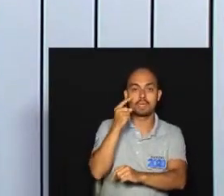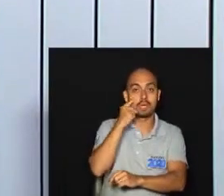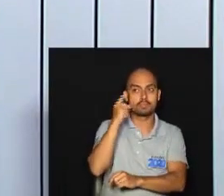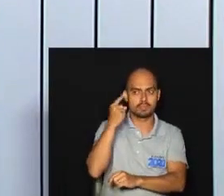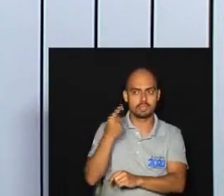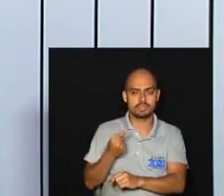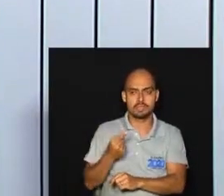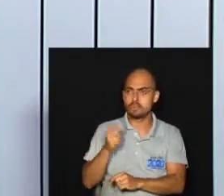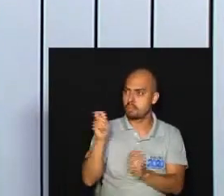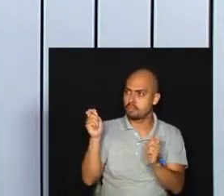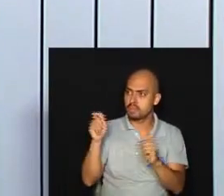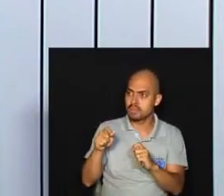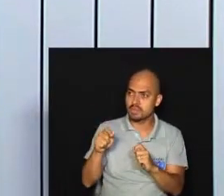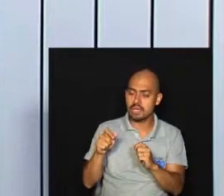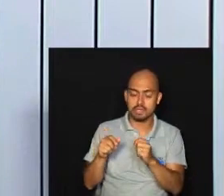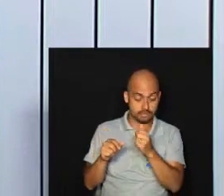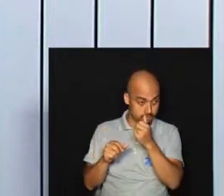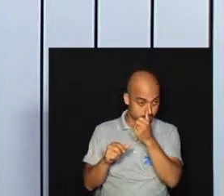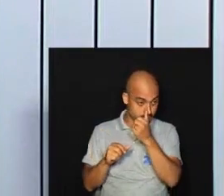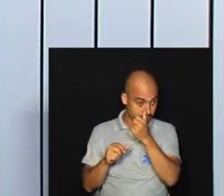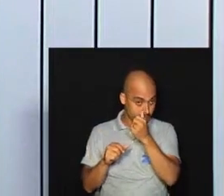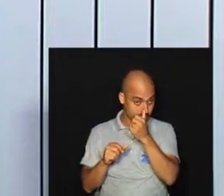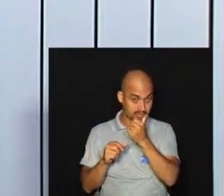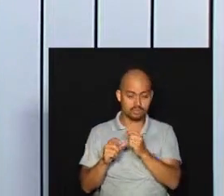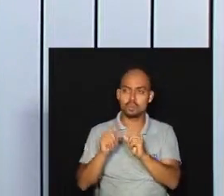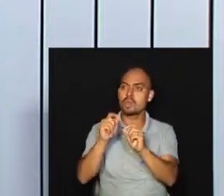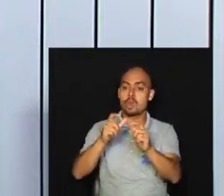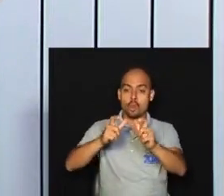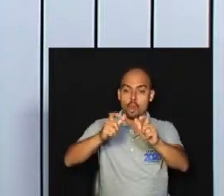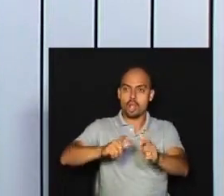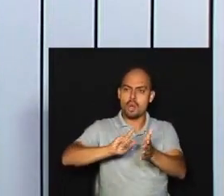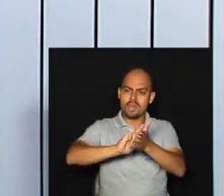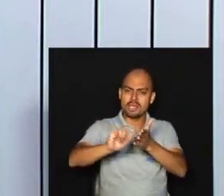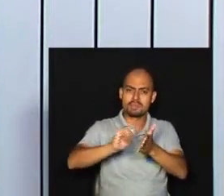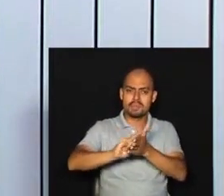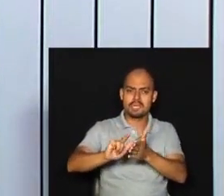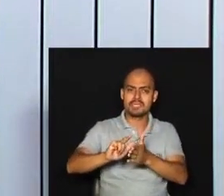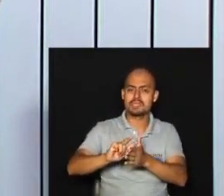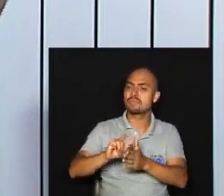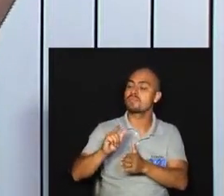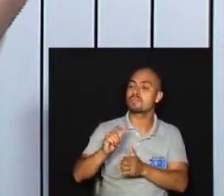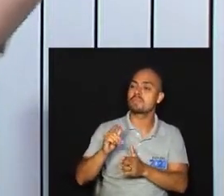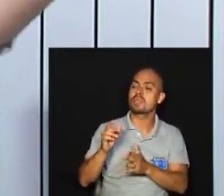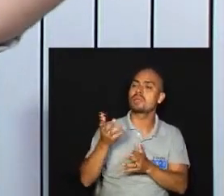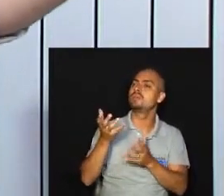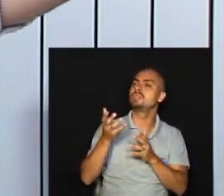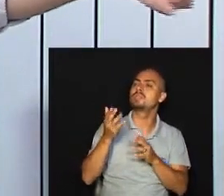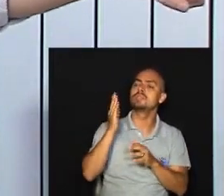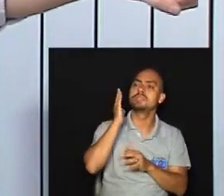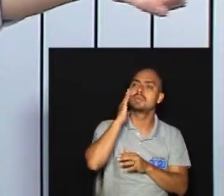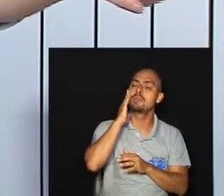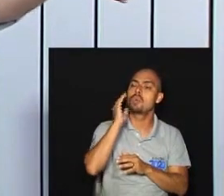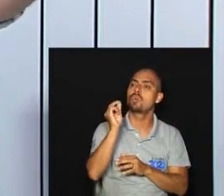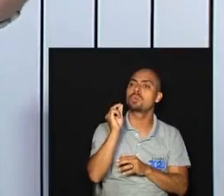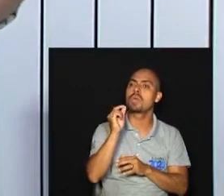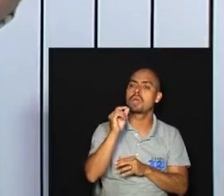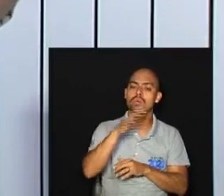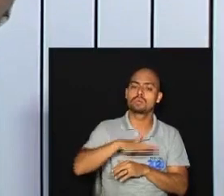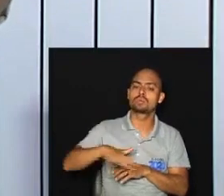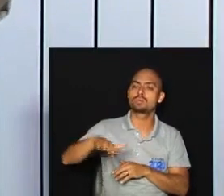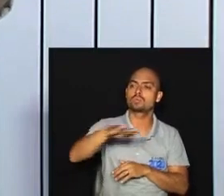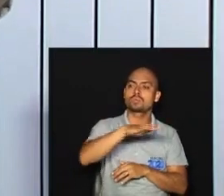se ela ainda tem condições. Ela falou sobre a limpeza do local. Eu queria saber do clima que